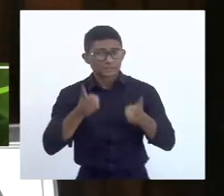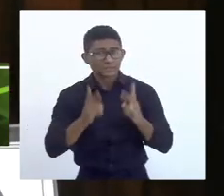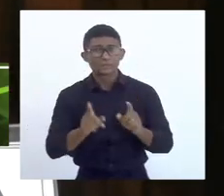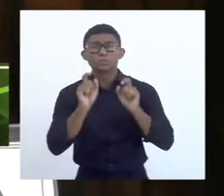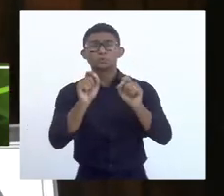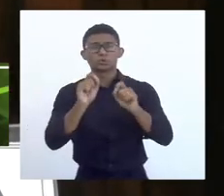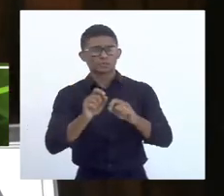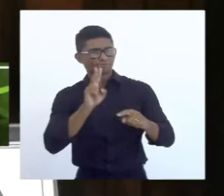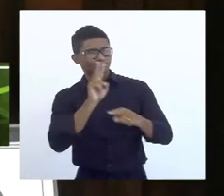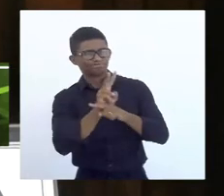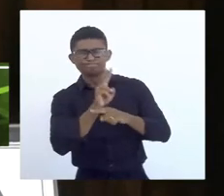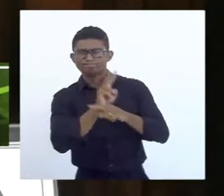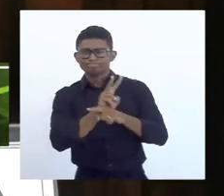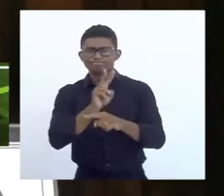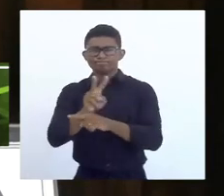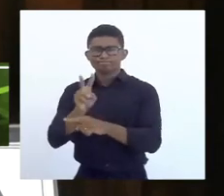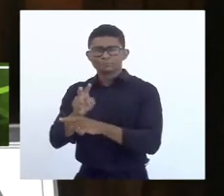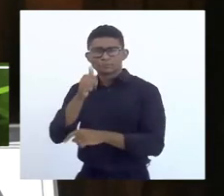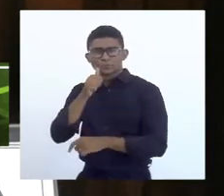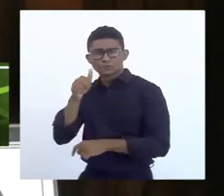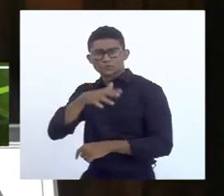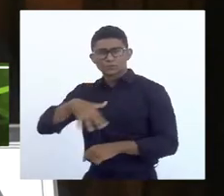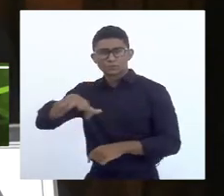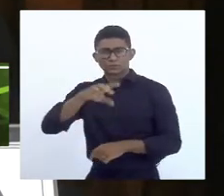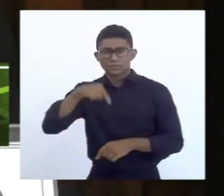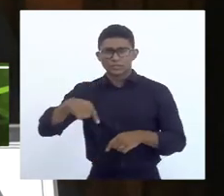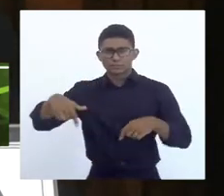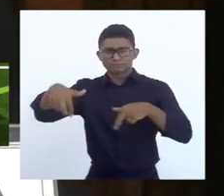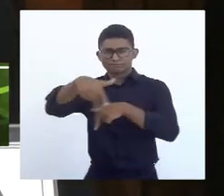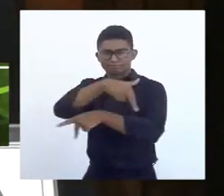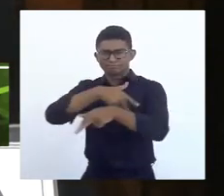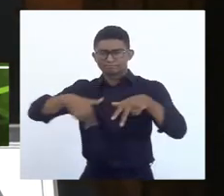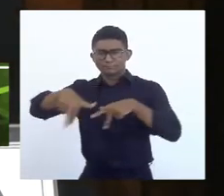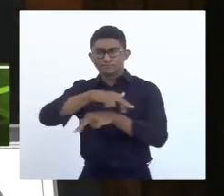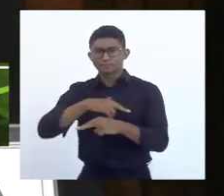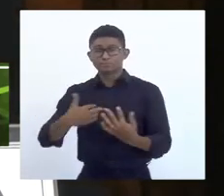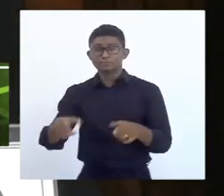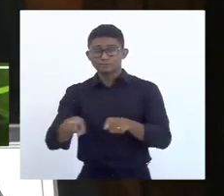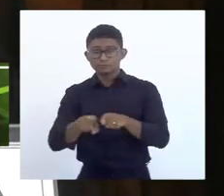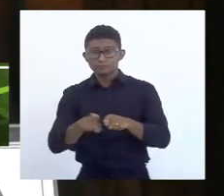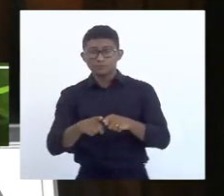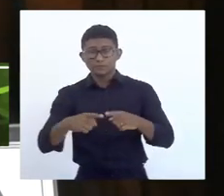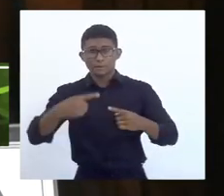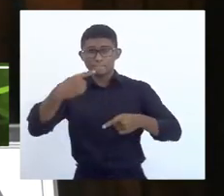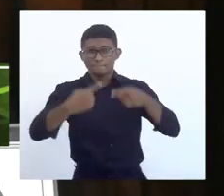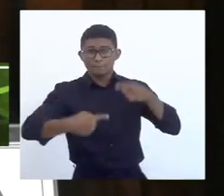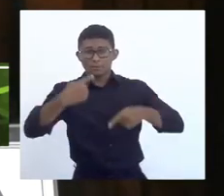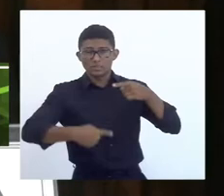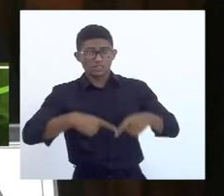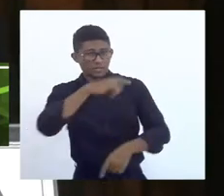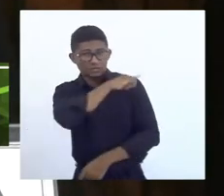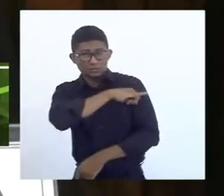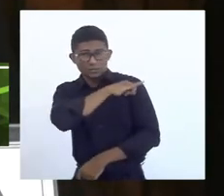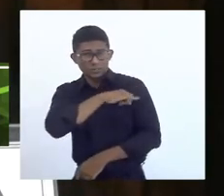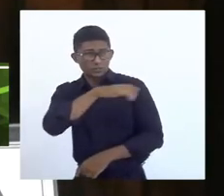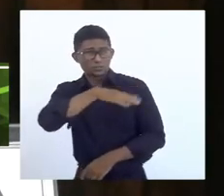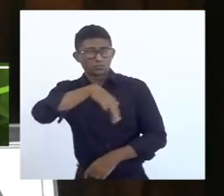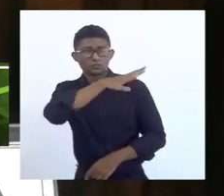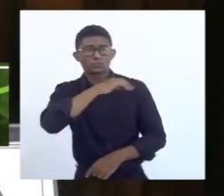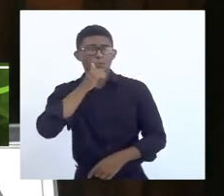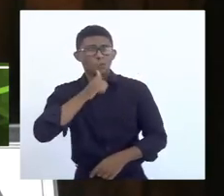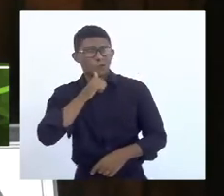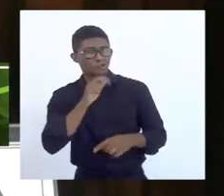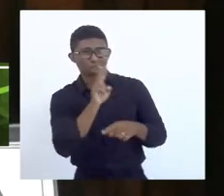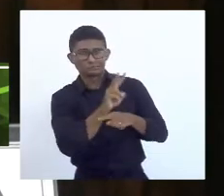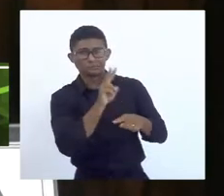e proteja as mulheres que circulam por aqui e proteja as mulheres que circulam pela política do Estado do Rio. Eu brincava com